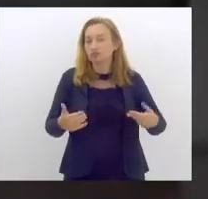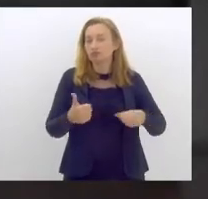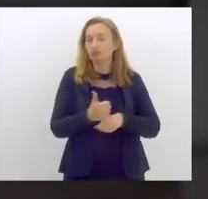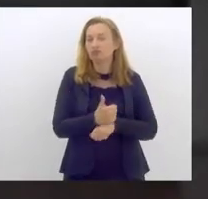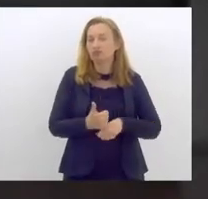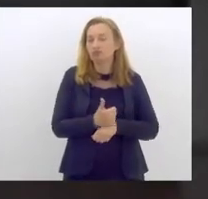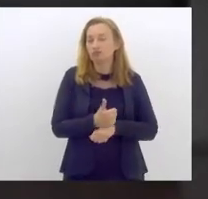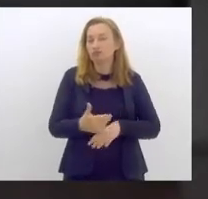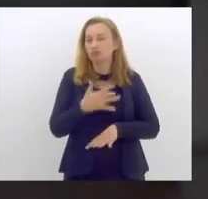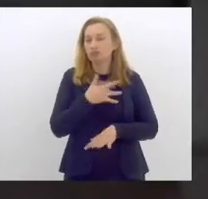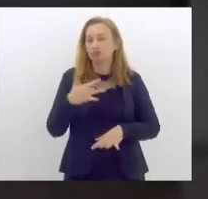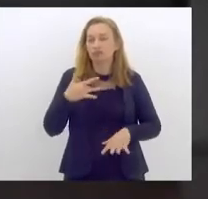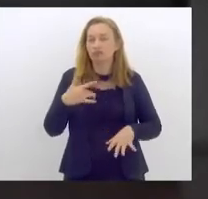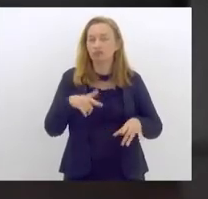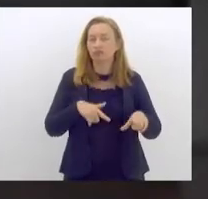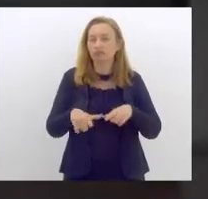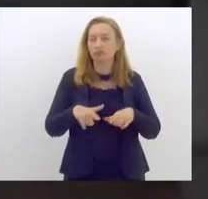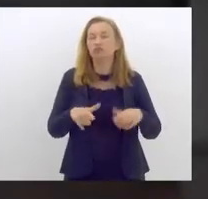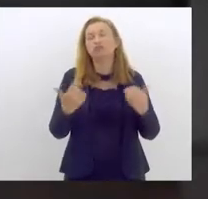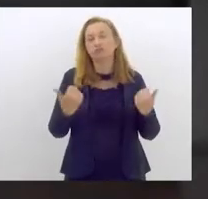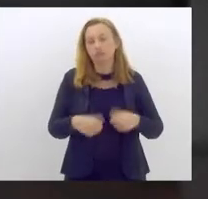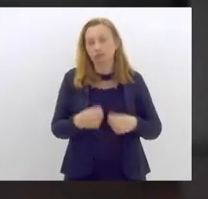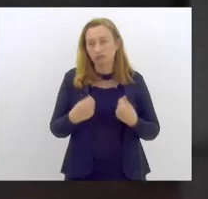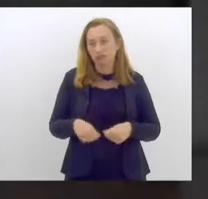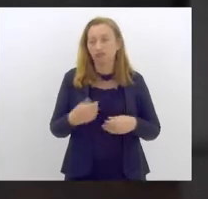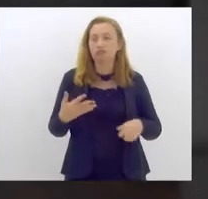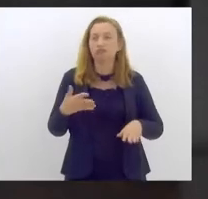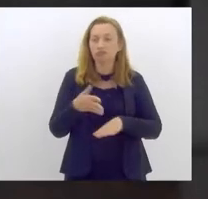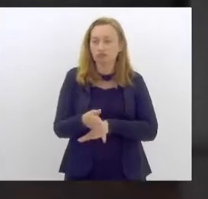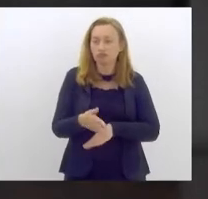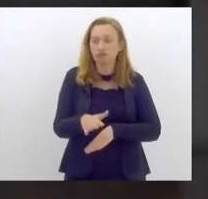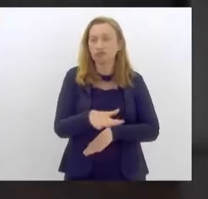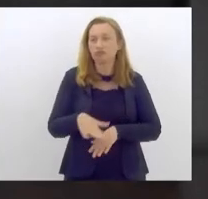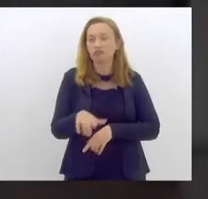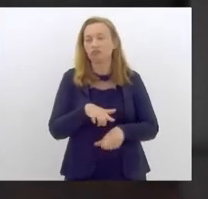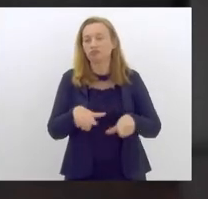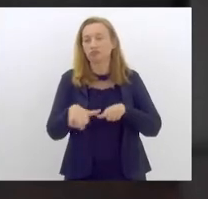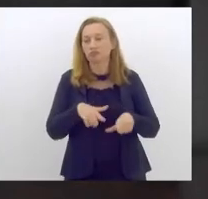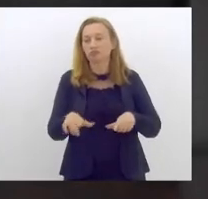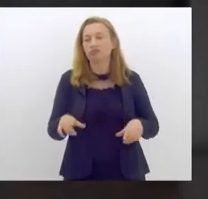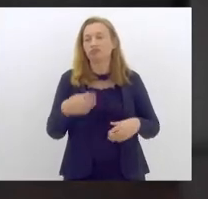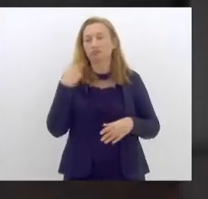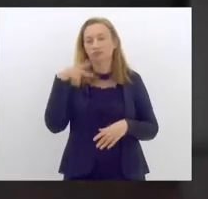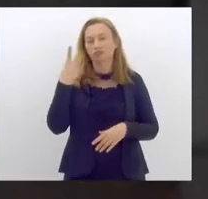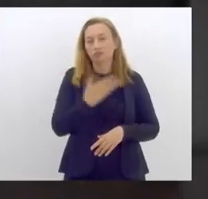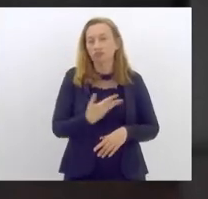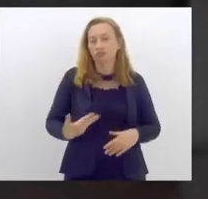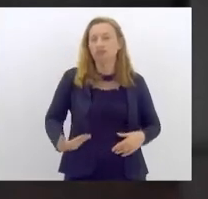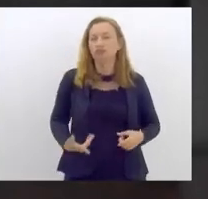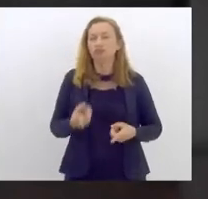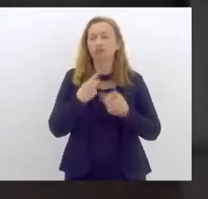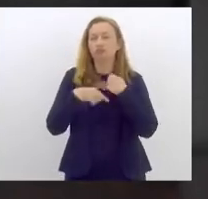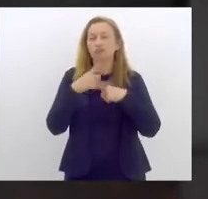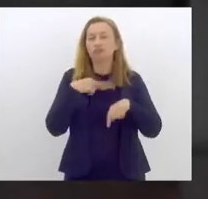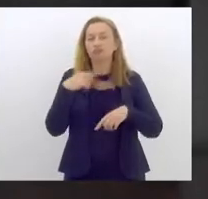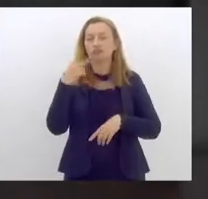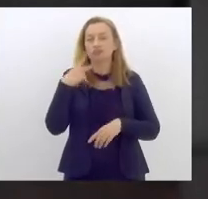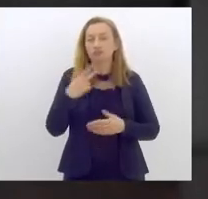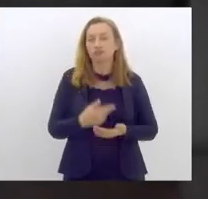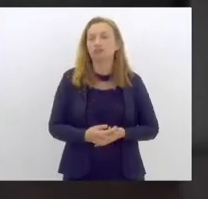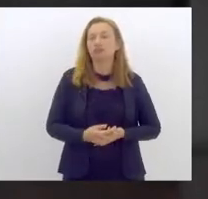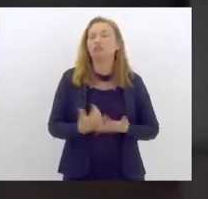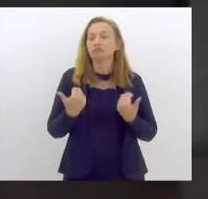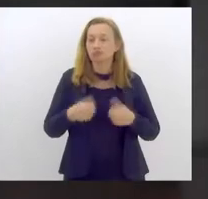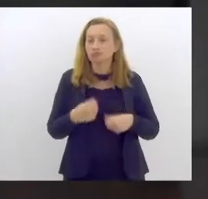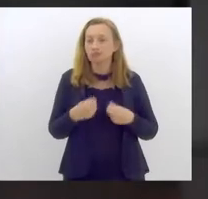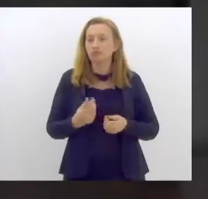de saúde que estão aí precisando também entrar no mercado de trabalho e isso é política pública política e